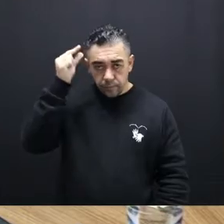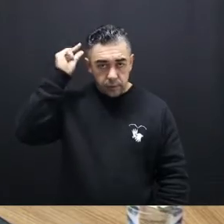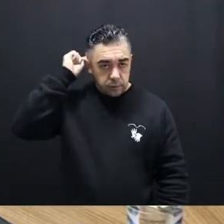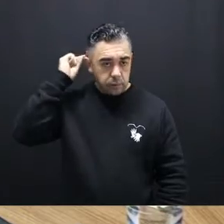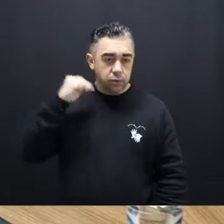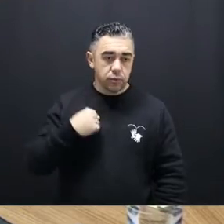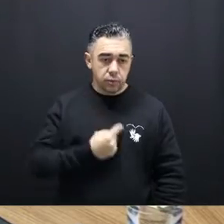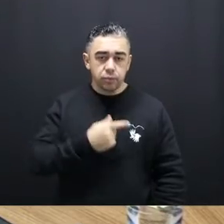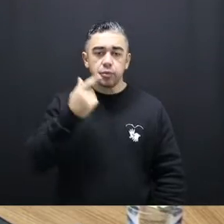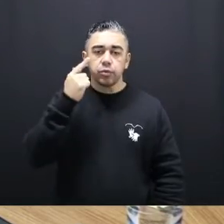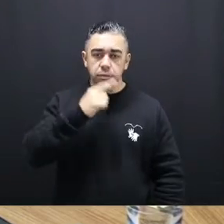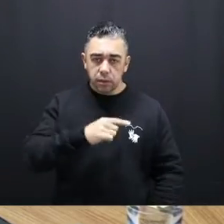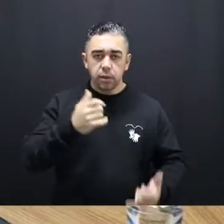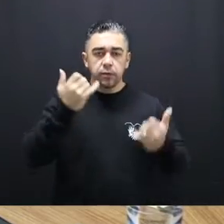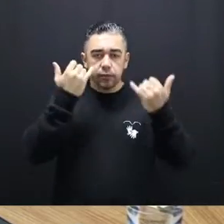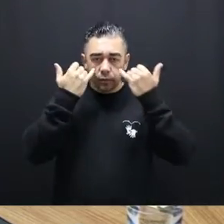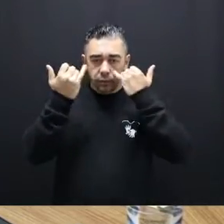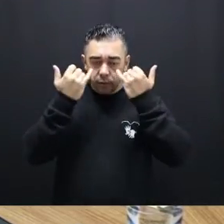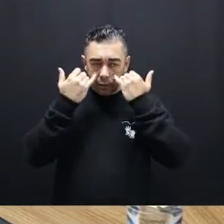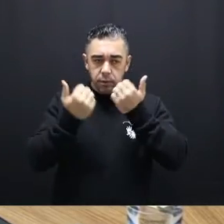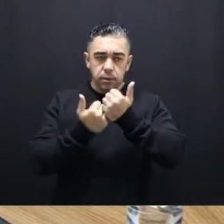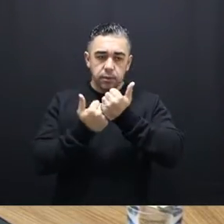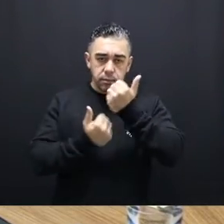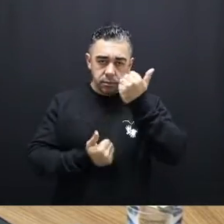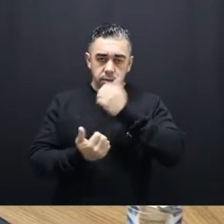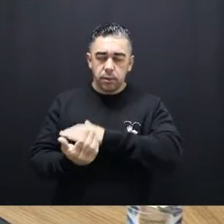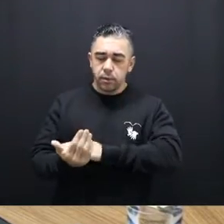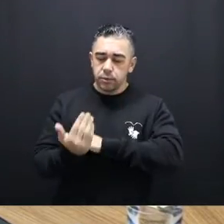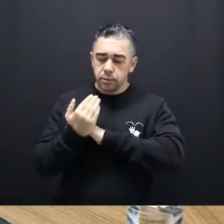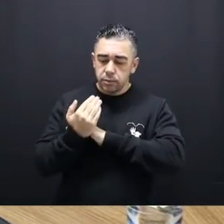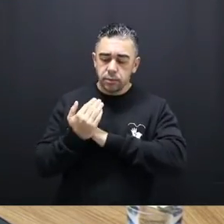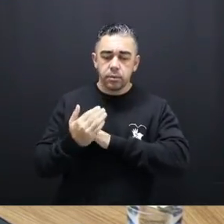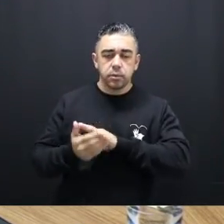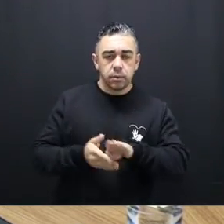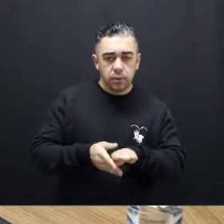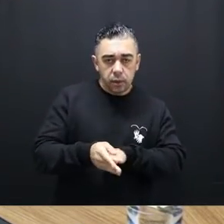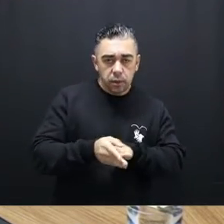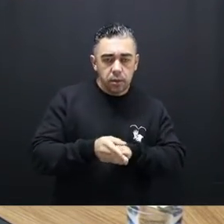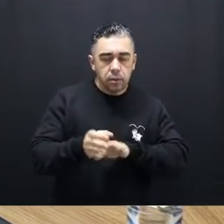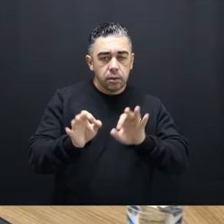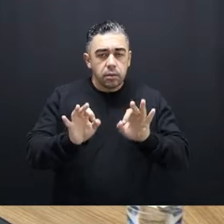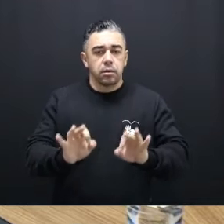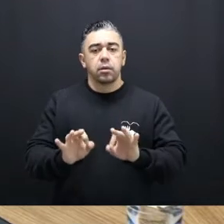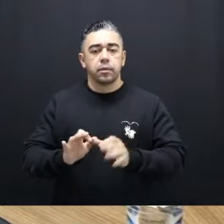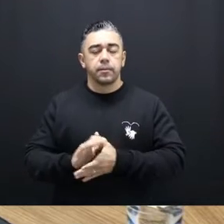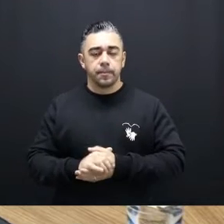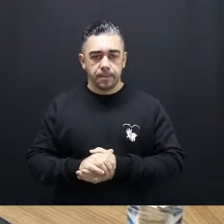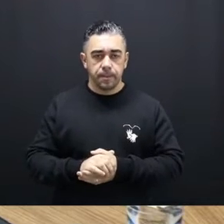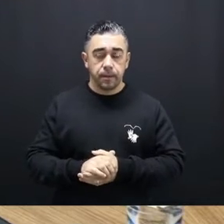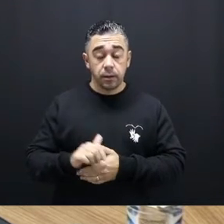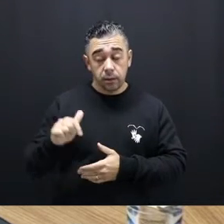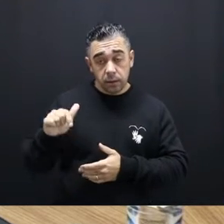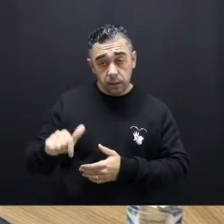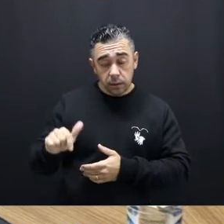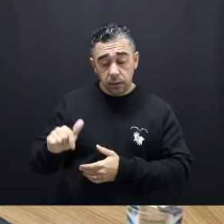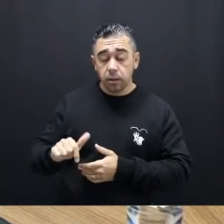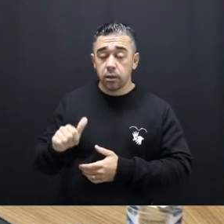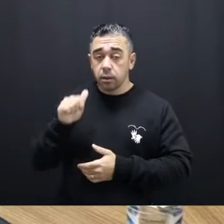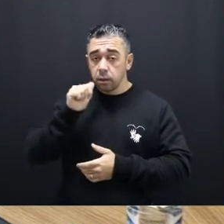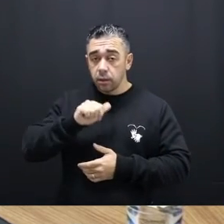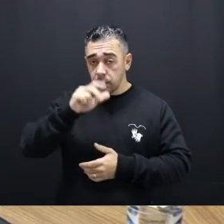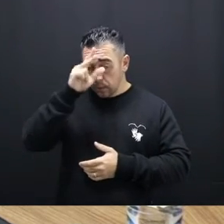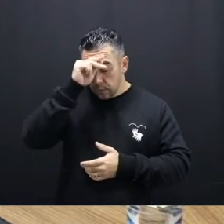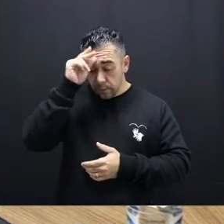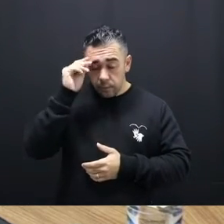uma Assessoria nos ajudando uso orientando Então essa é uma gestão que preza tem